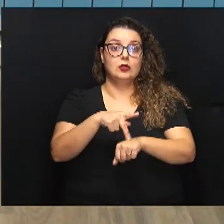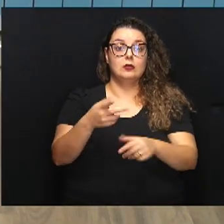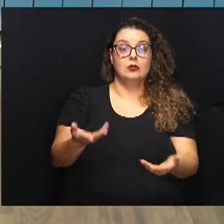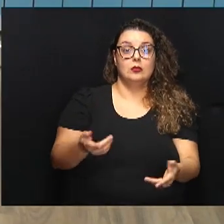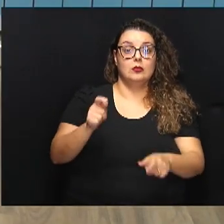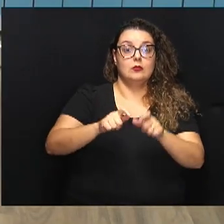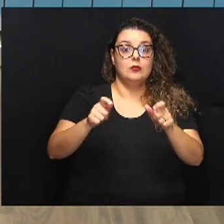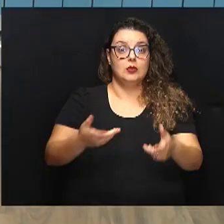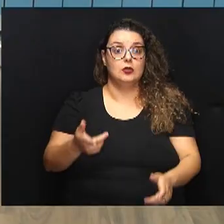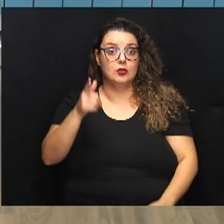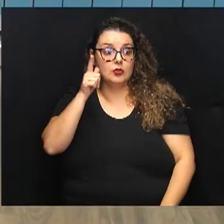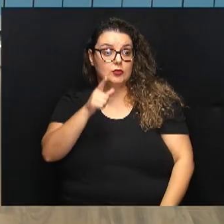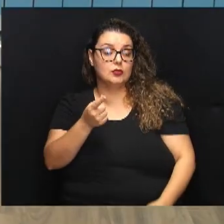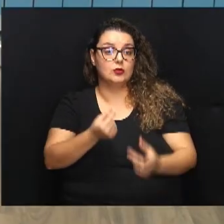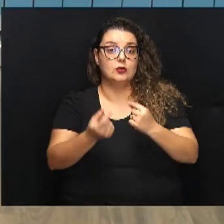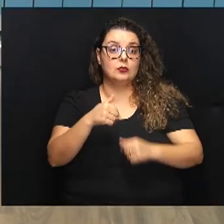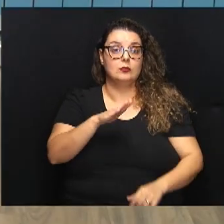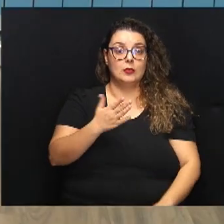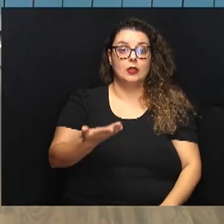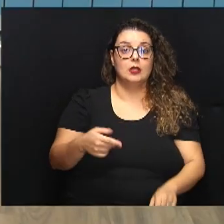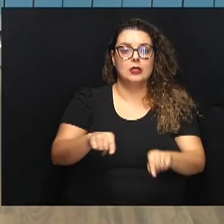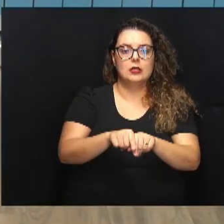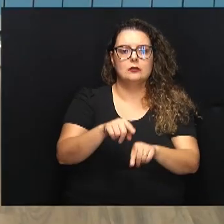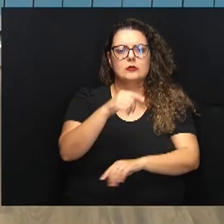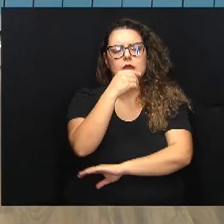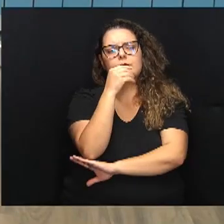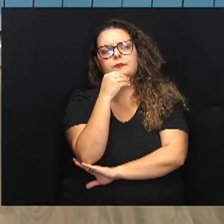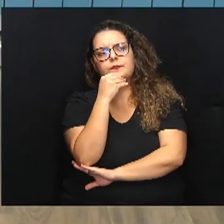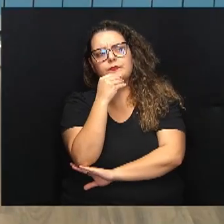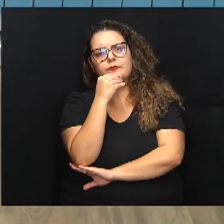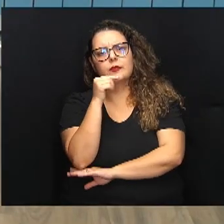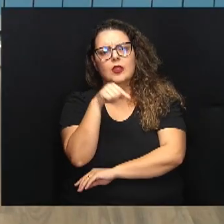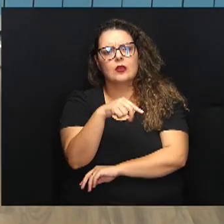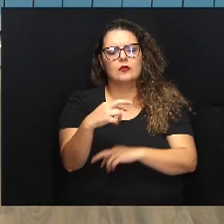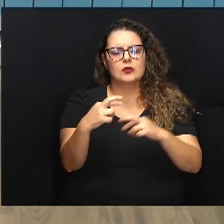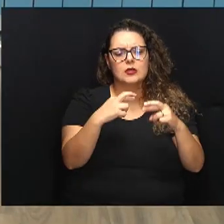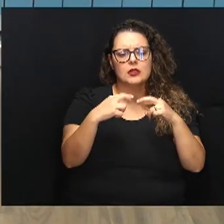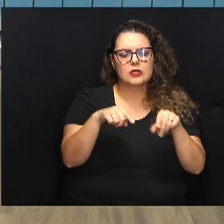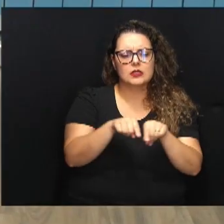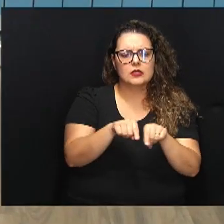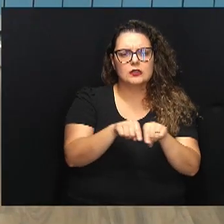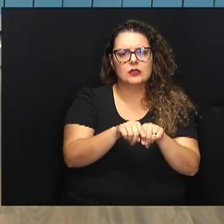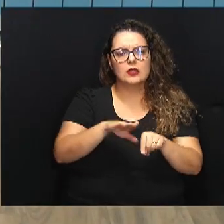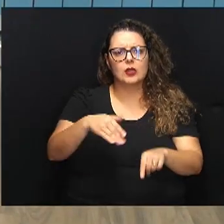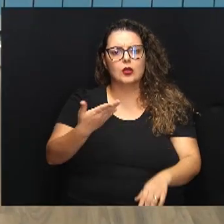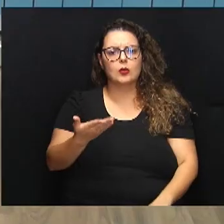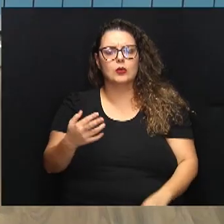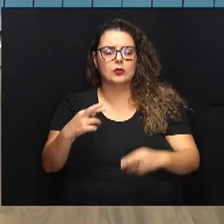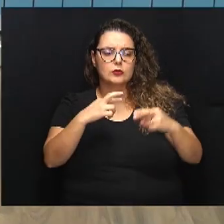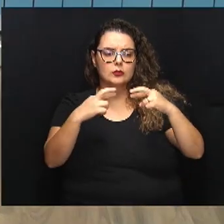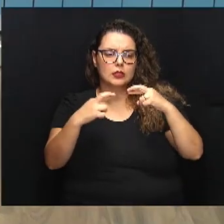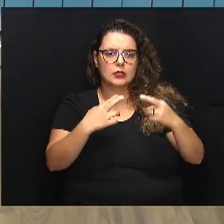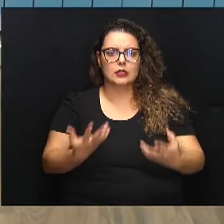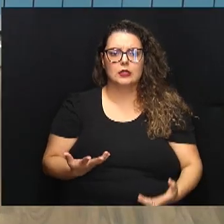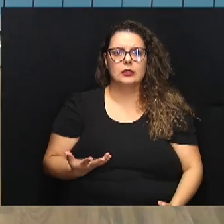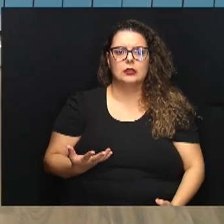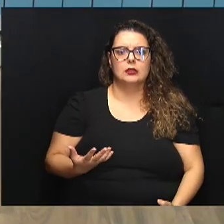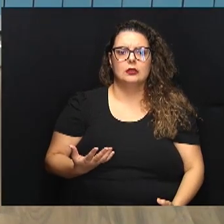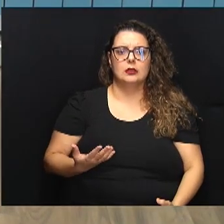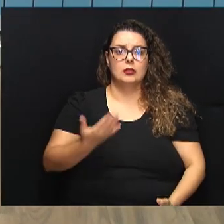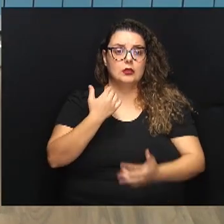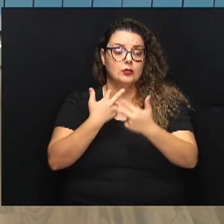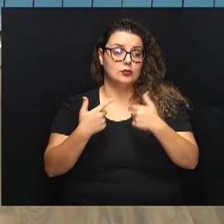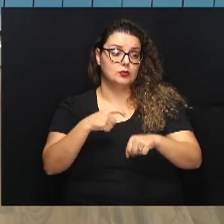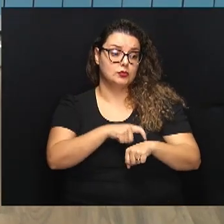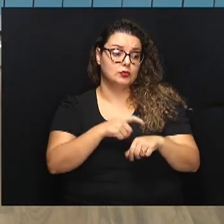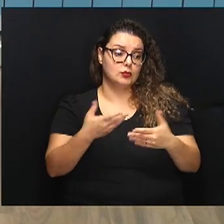pessoas conseguindo uma renda extra também. Isso você leva em consideração quando você analisa essas comidas do